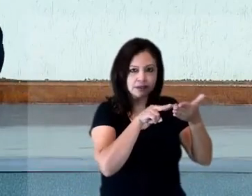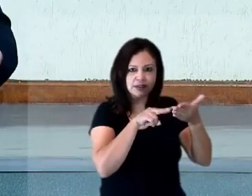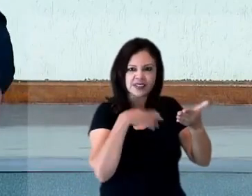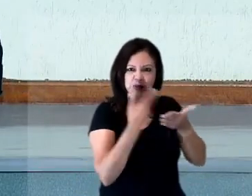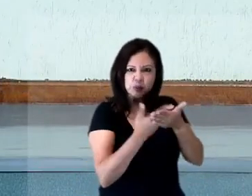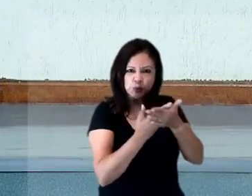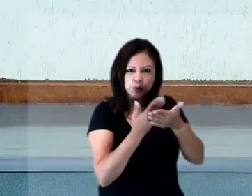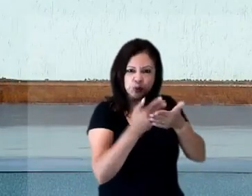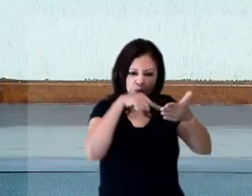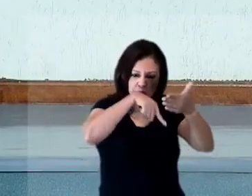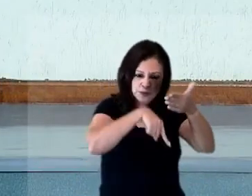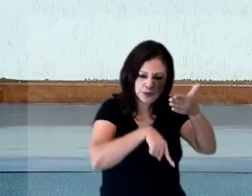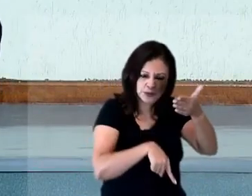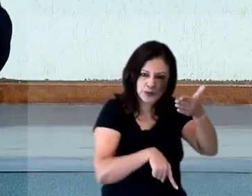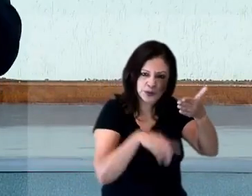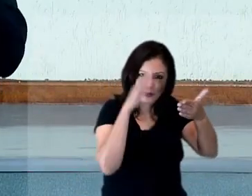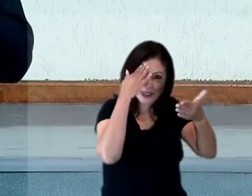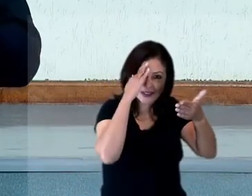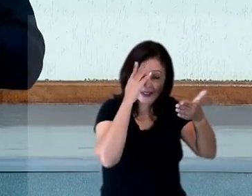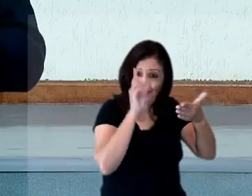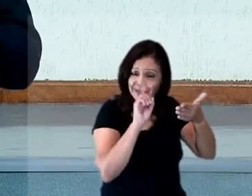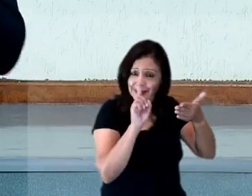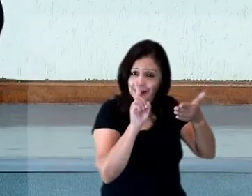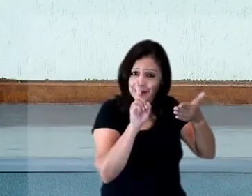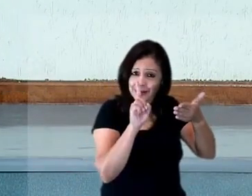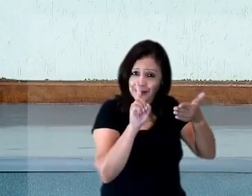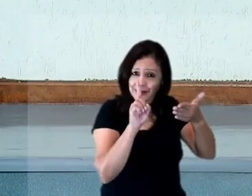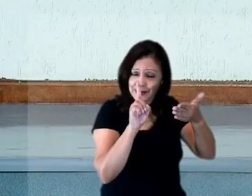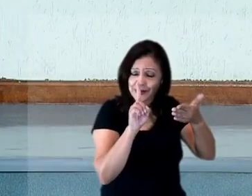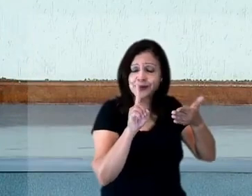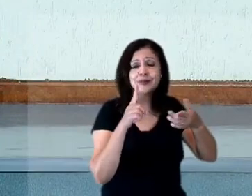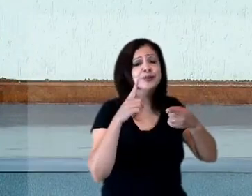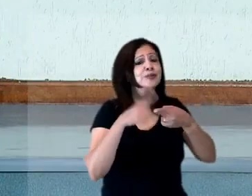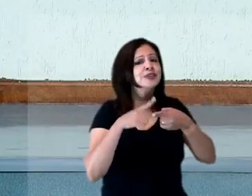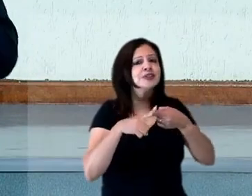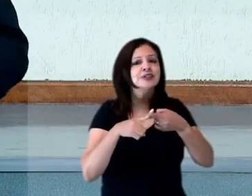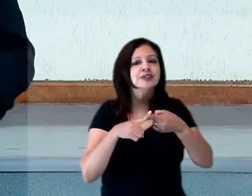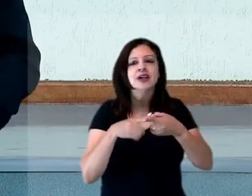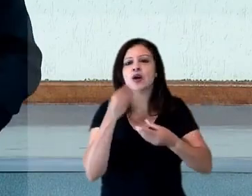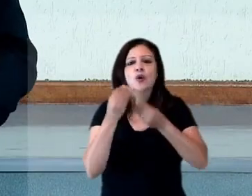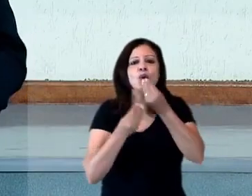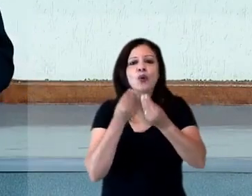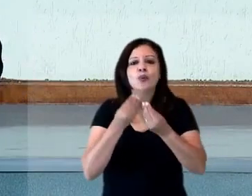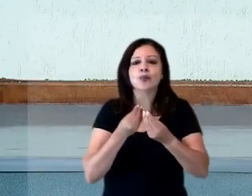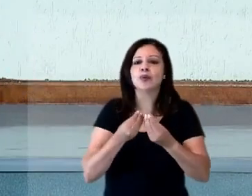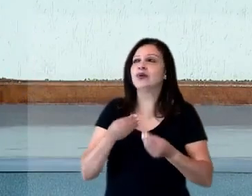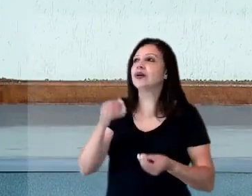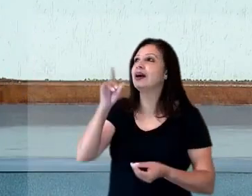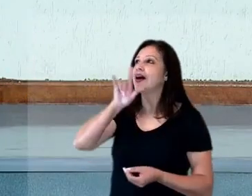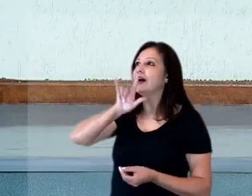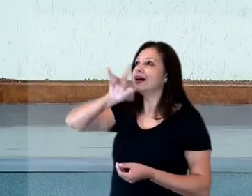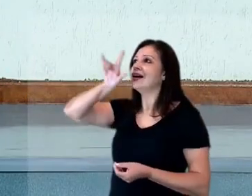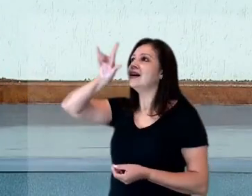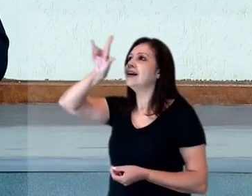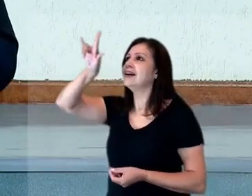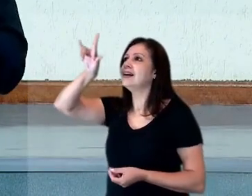para compreendê-lo. Como você pode dizer que ama a Deus que você não vê e